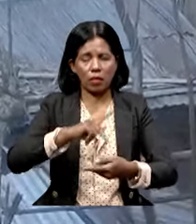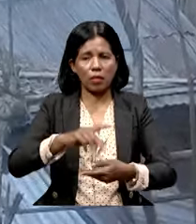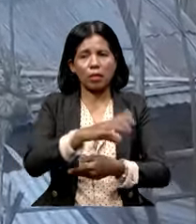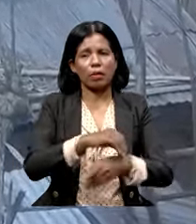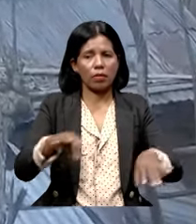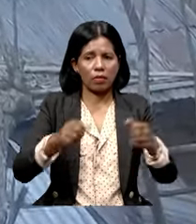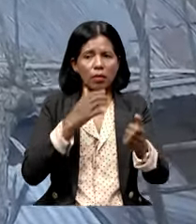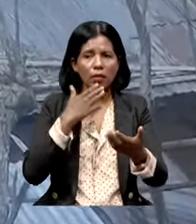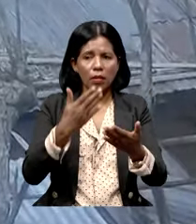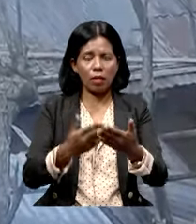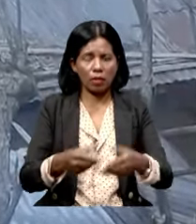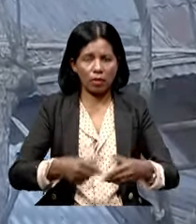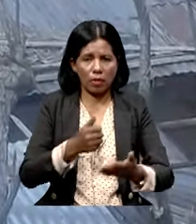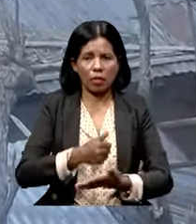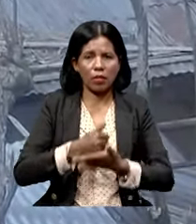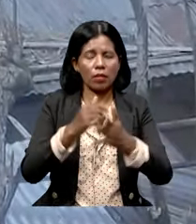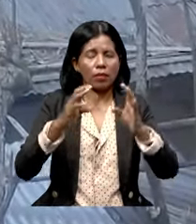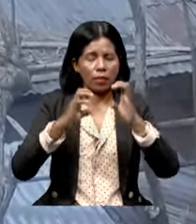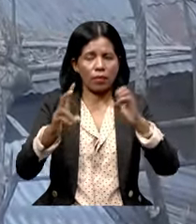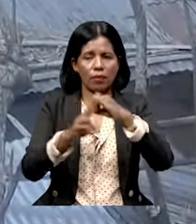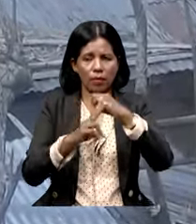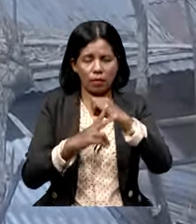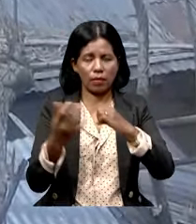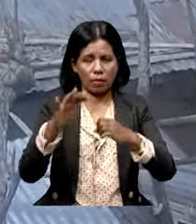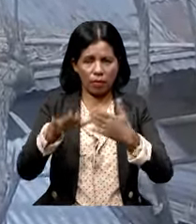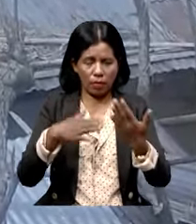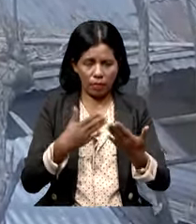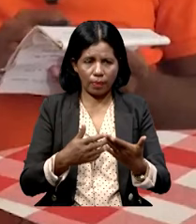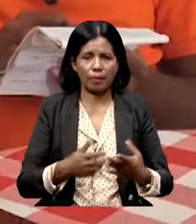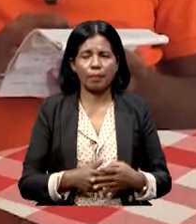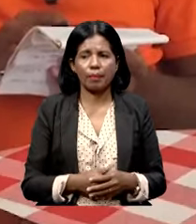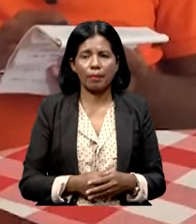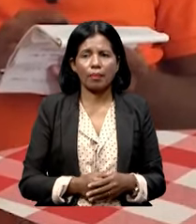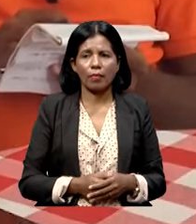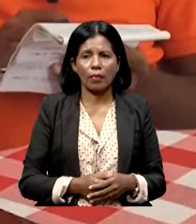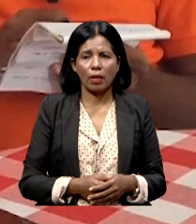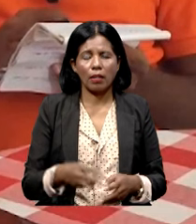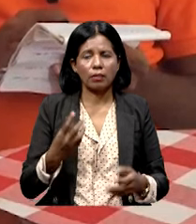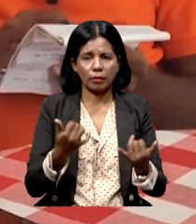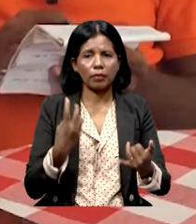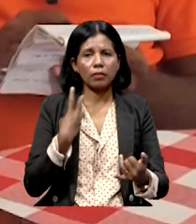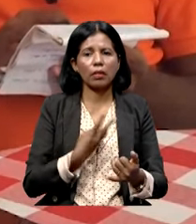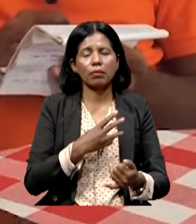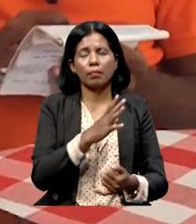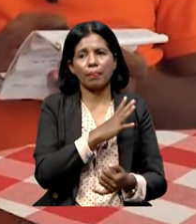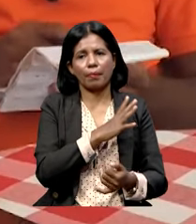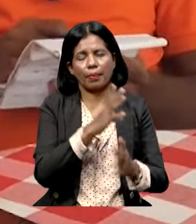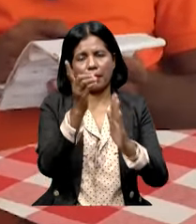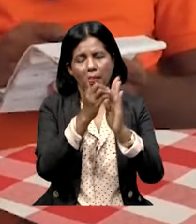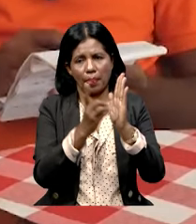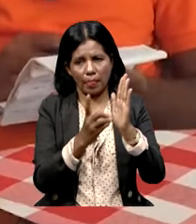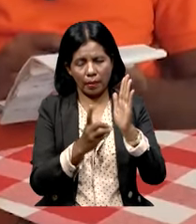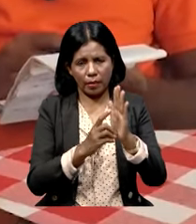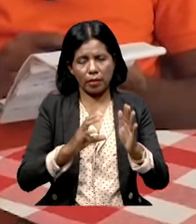serviço de proteção civil bele fo apoio emergência ba vítima sira. Agora ada am hela dados nebe kele